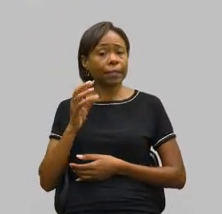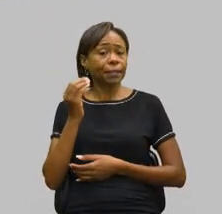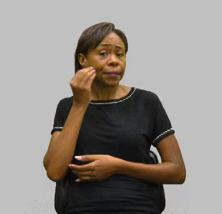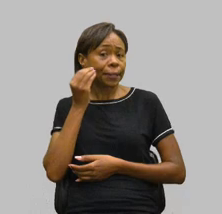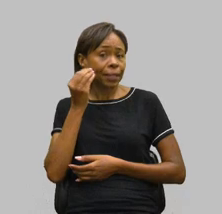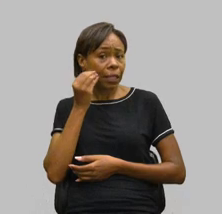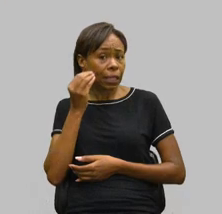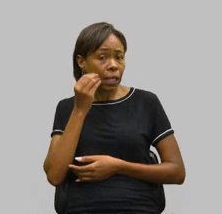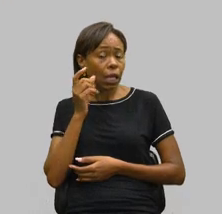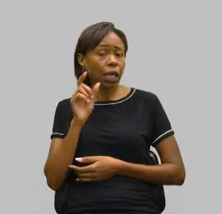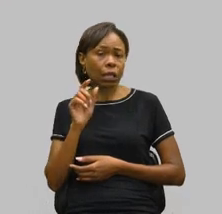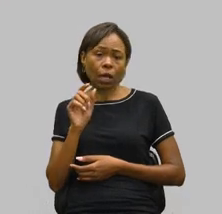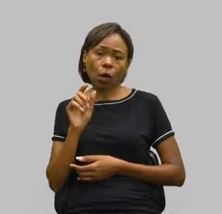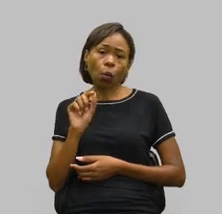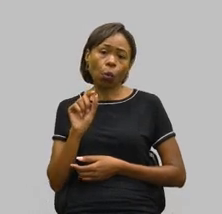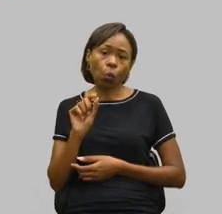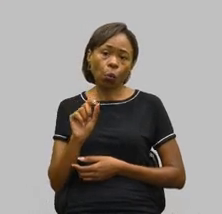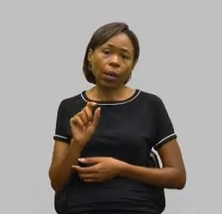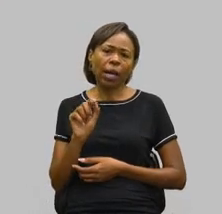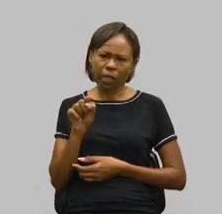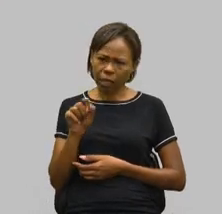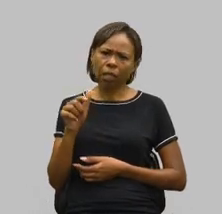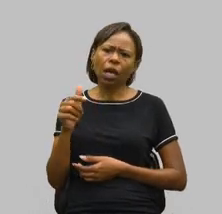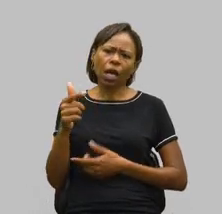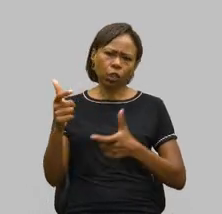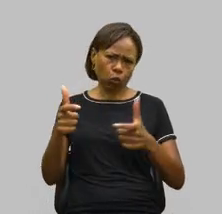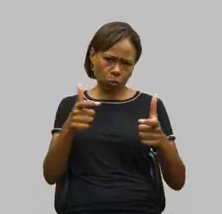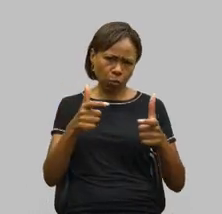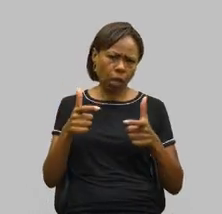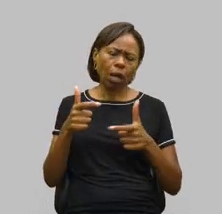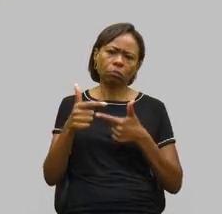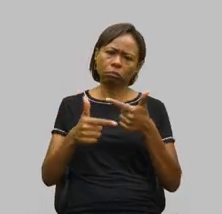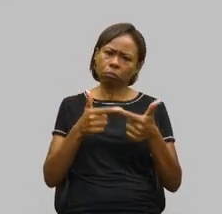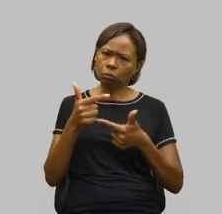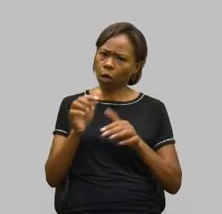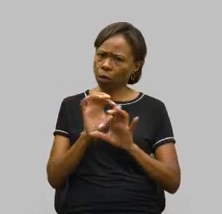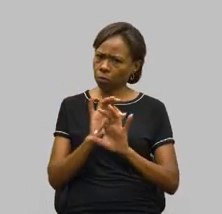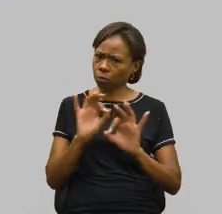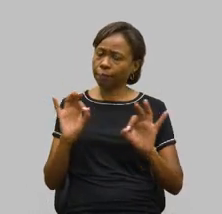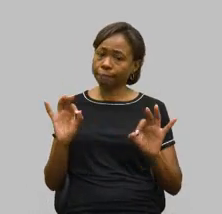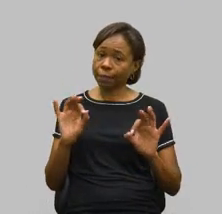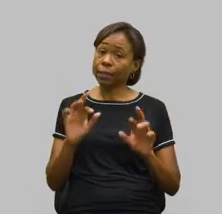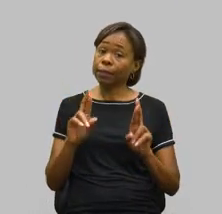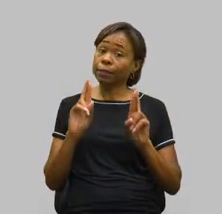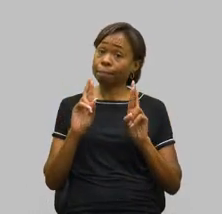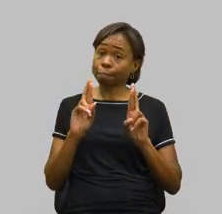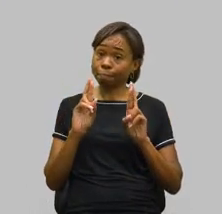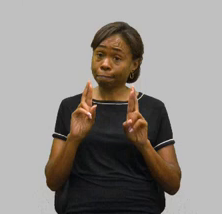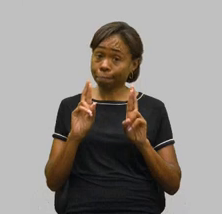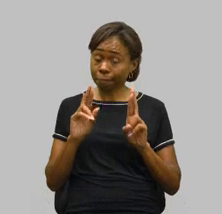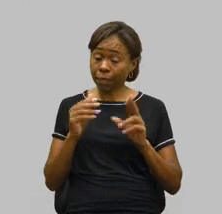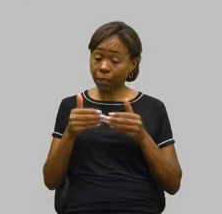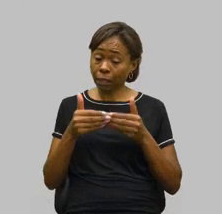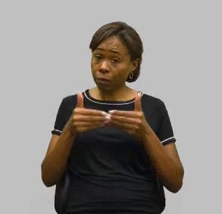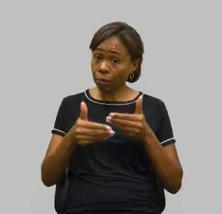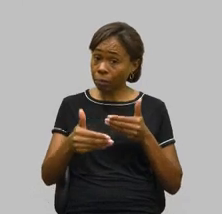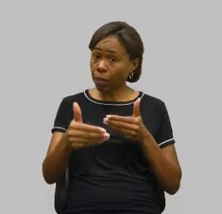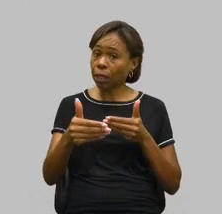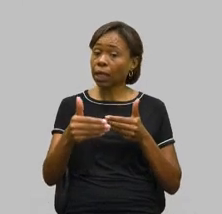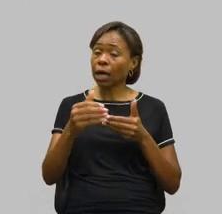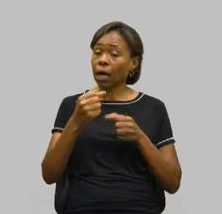belíssimo que fazem né a gente acompanha no dia a dia no interior e eu espero que a partir de agora as emendas do ano que